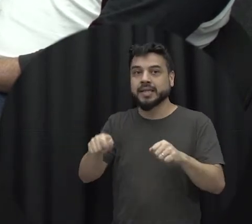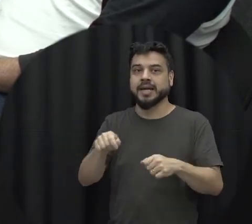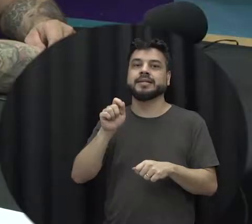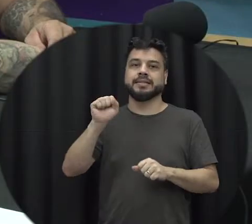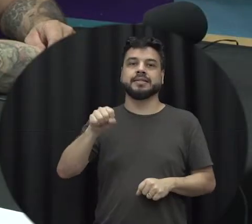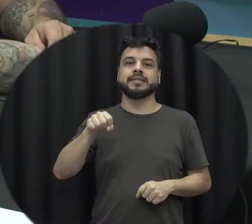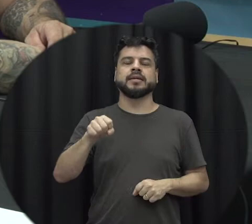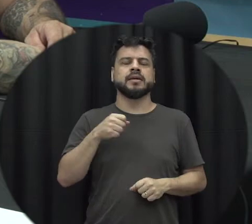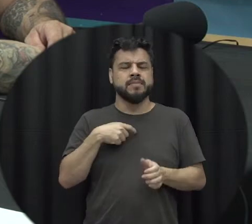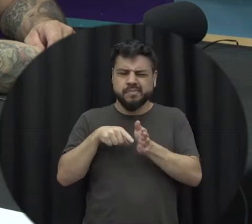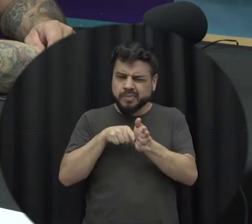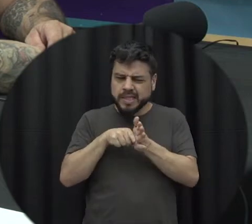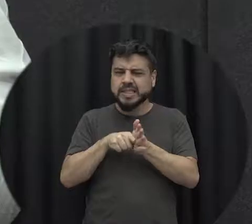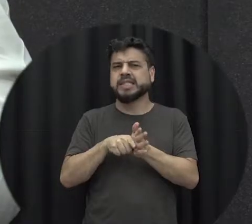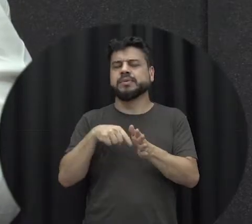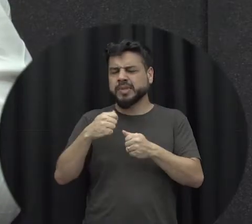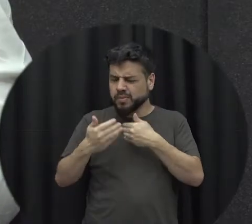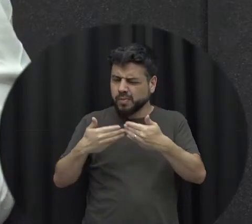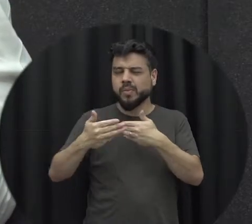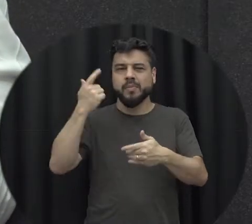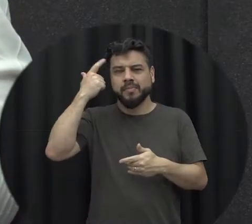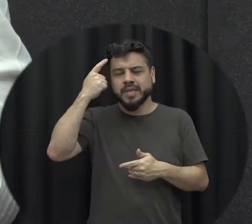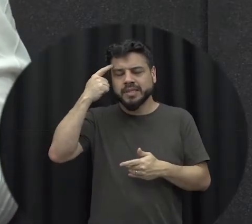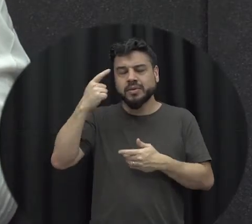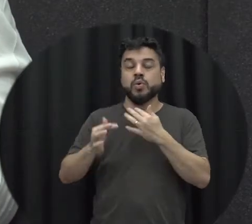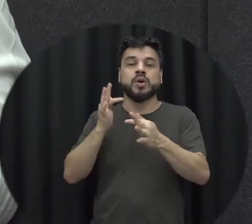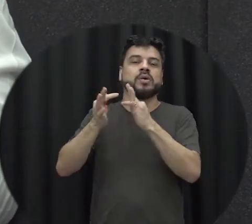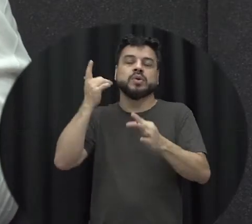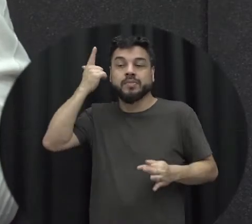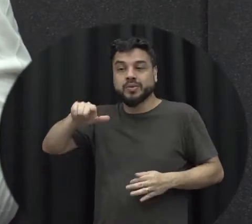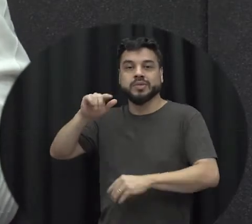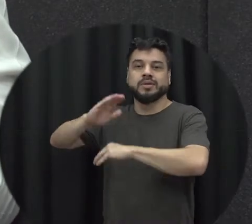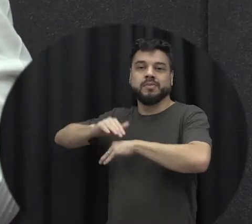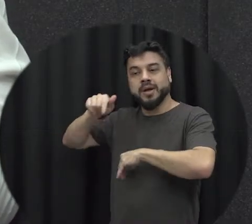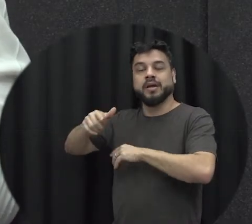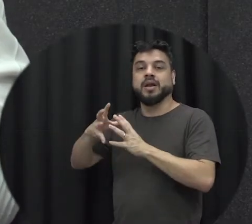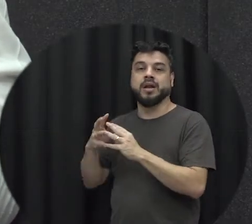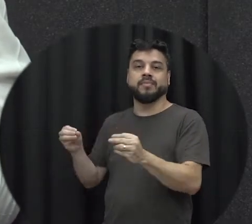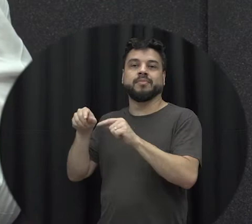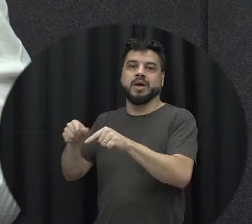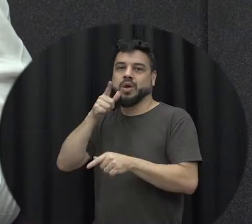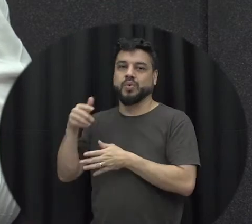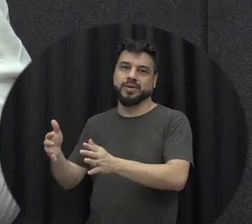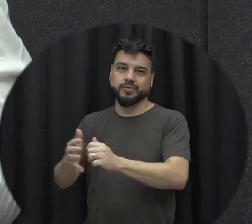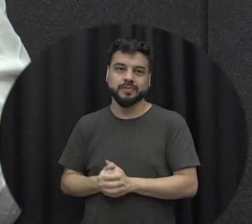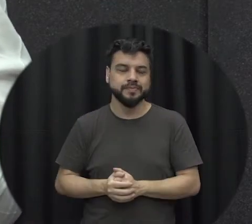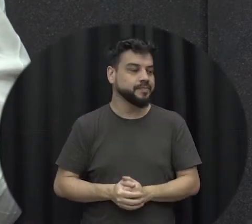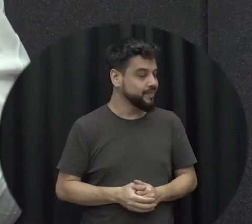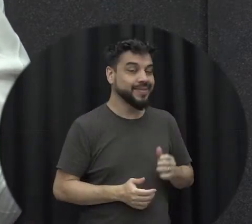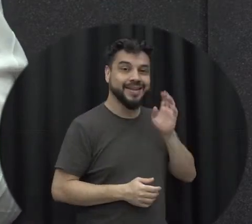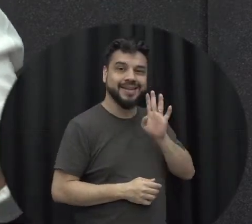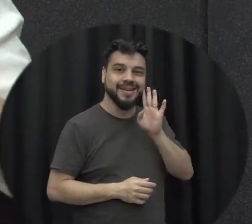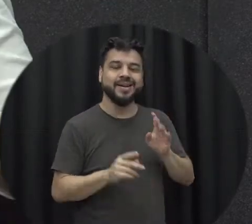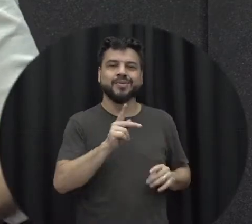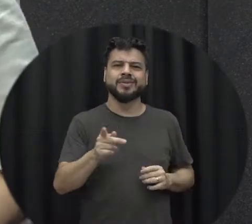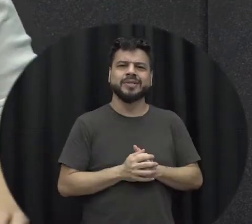gente só precisa encontrar um caminho aí tecnológico para fazer esse tratamento aí. Legal, professor. E